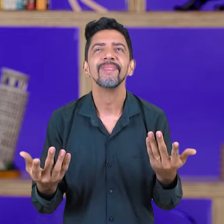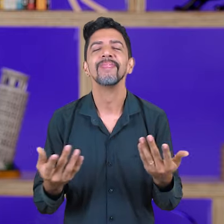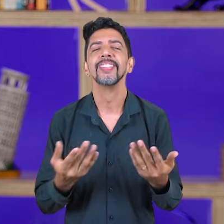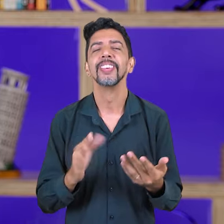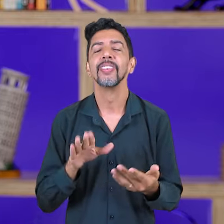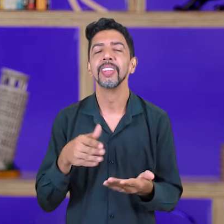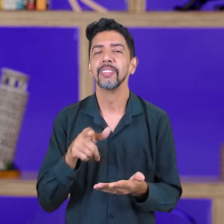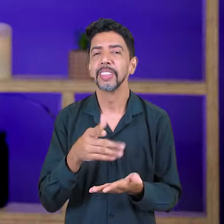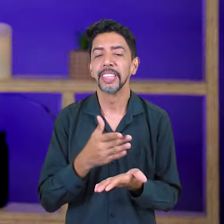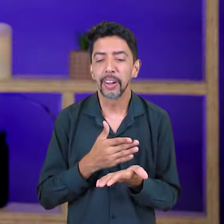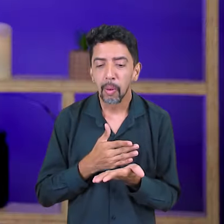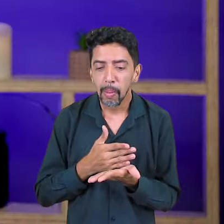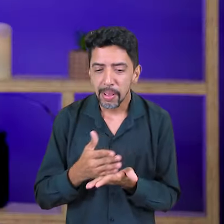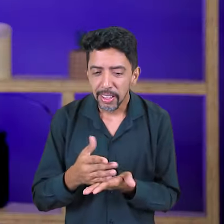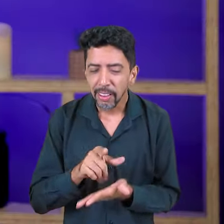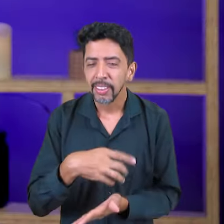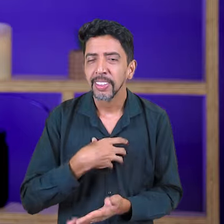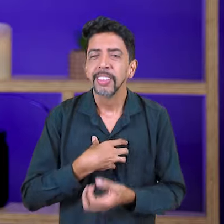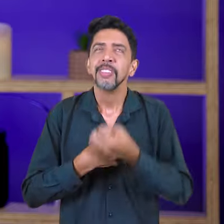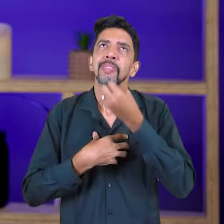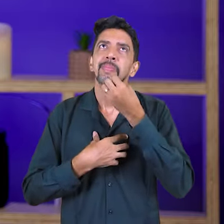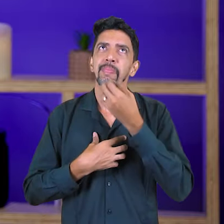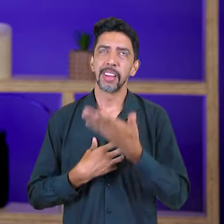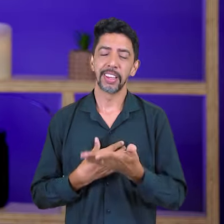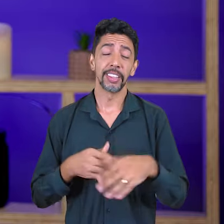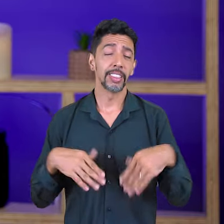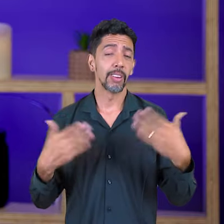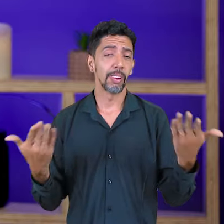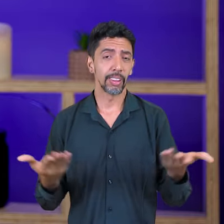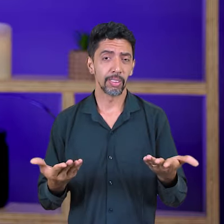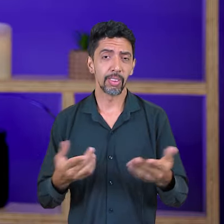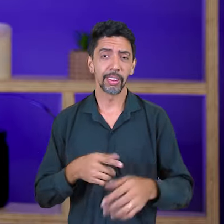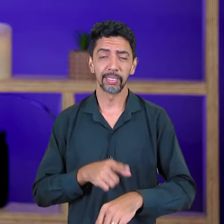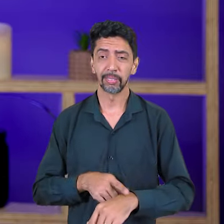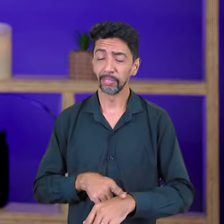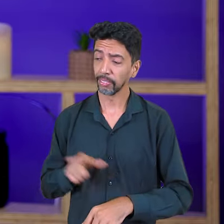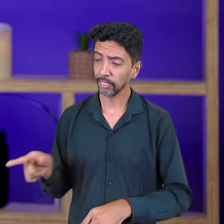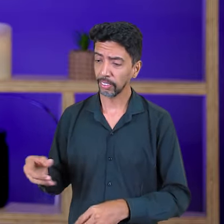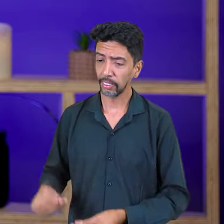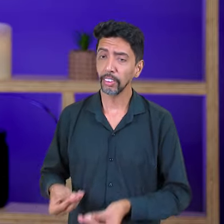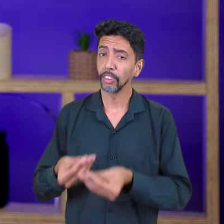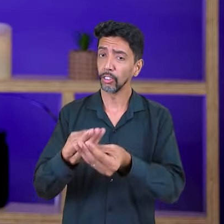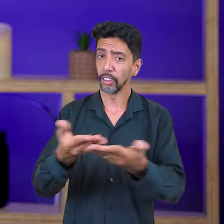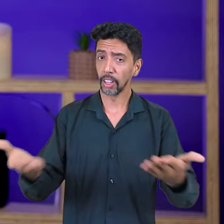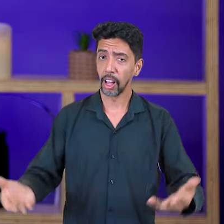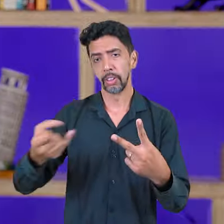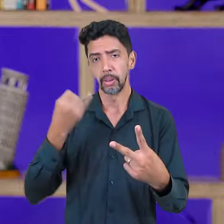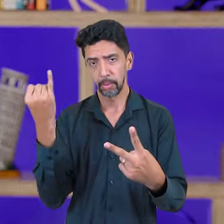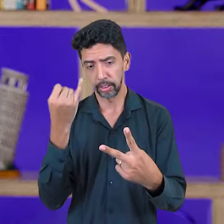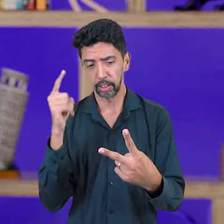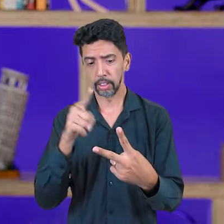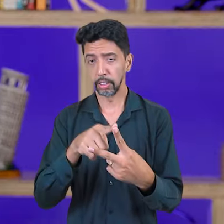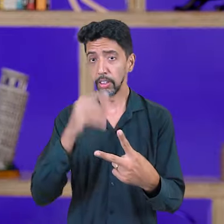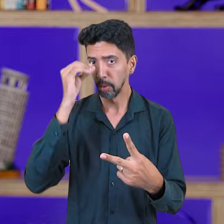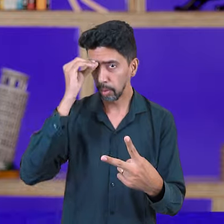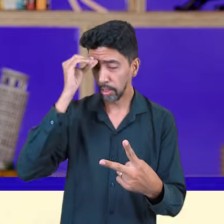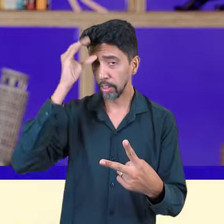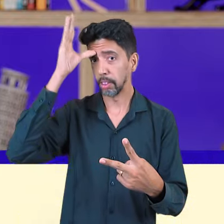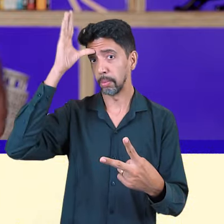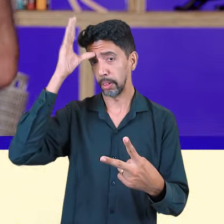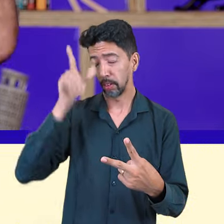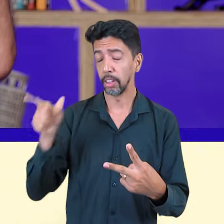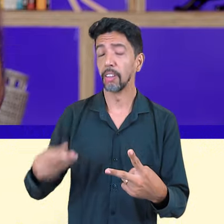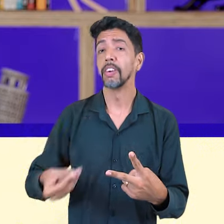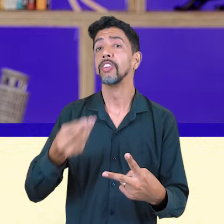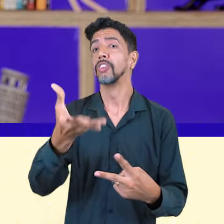passos Então chega aqui a hora de eu colocar dois instrumentos importantes o conhecimento vou dar para você o primeiro